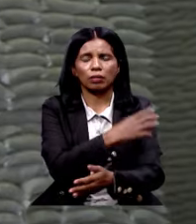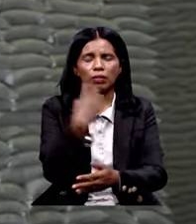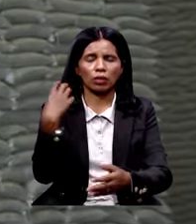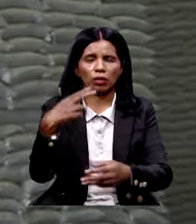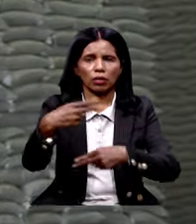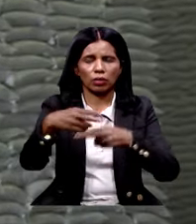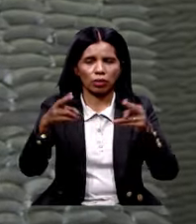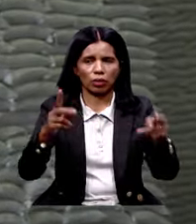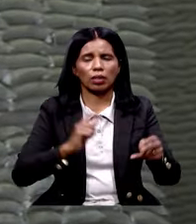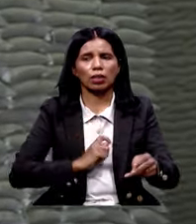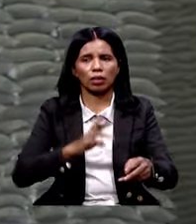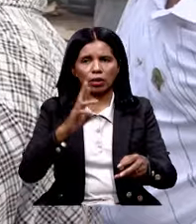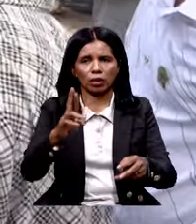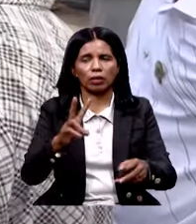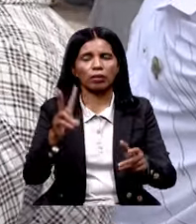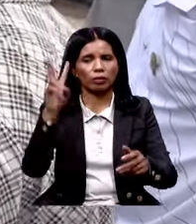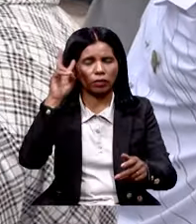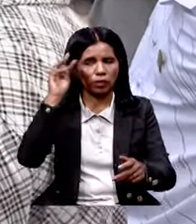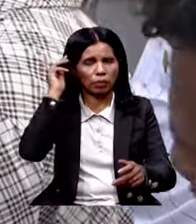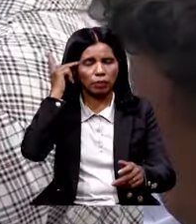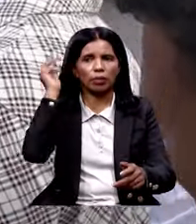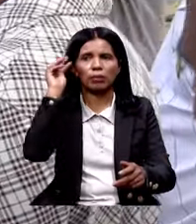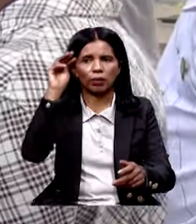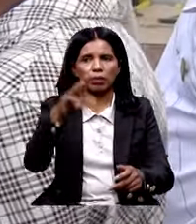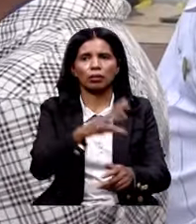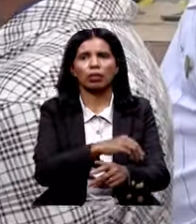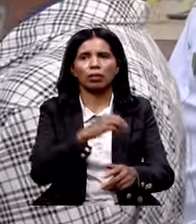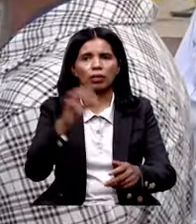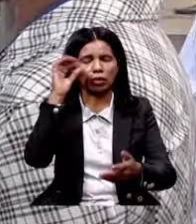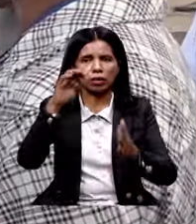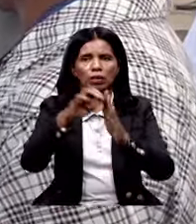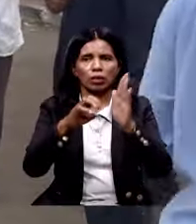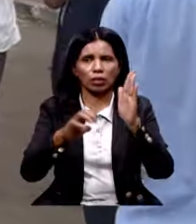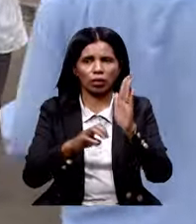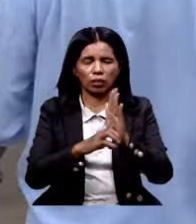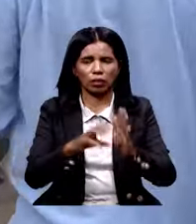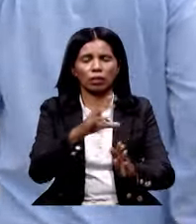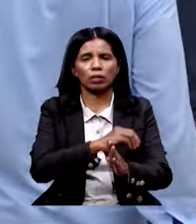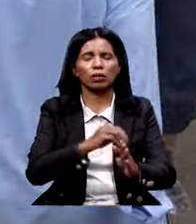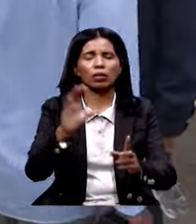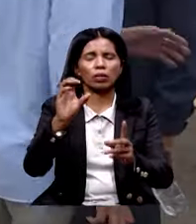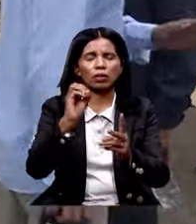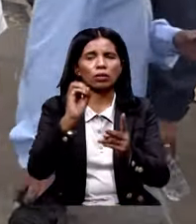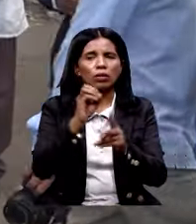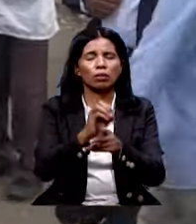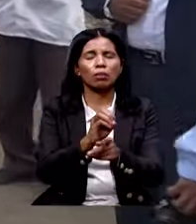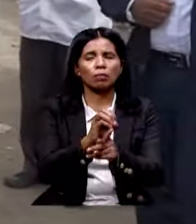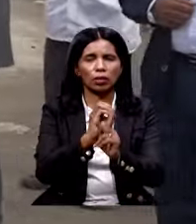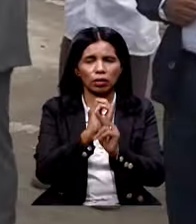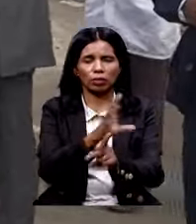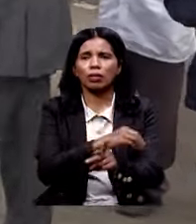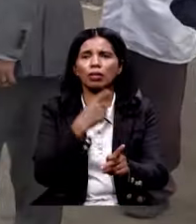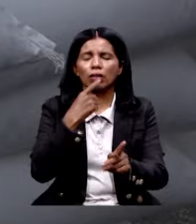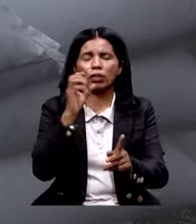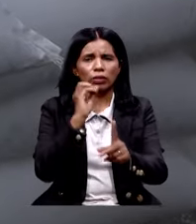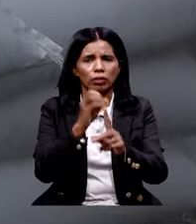Tíbar. Representante Vice-Primeiro-Ministro Kolbodilai, Secretário de Estado das Cooperativas, Arsênio Pereira da Silva, Teten,